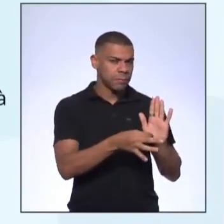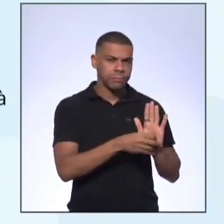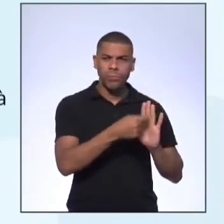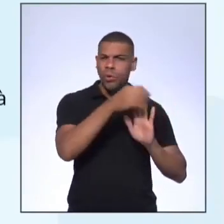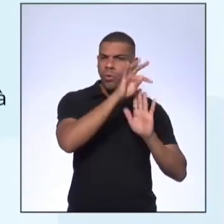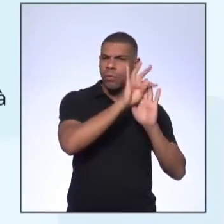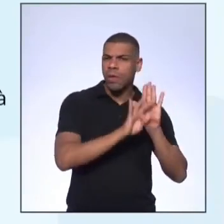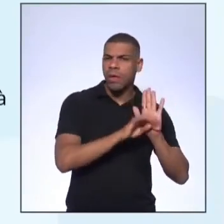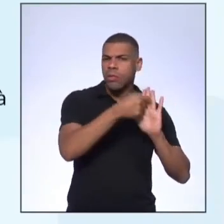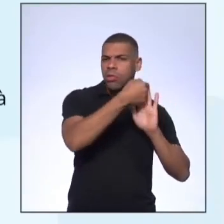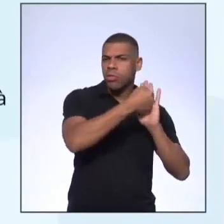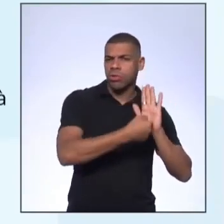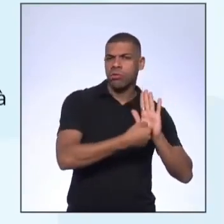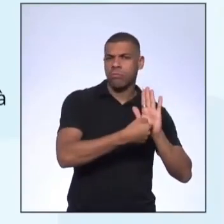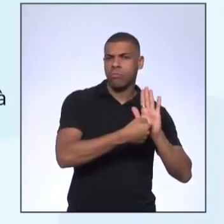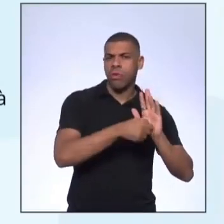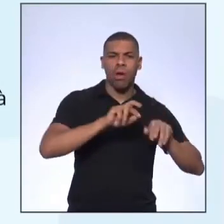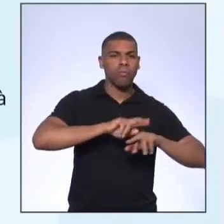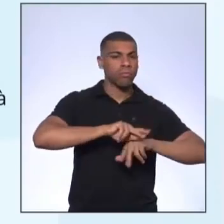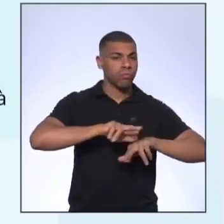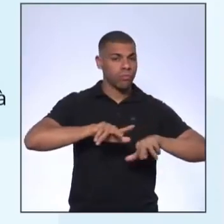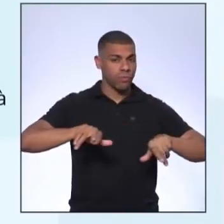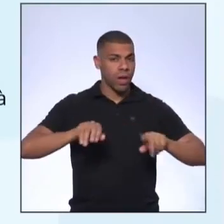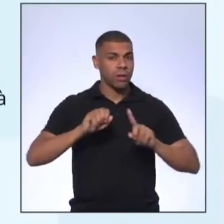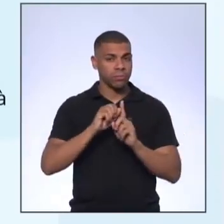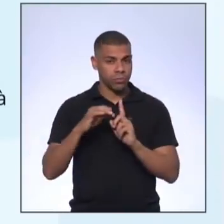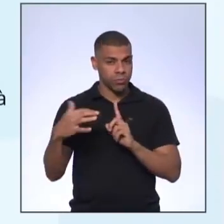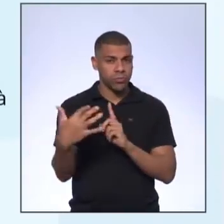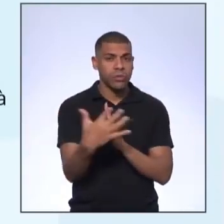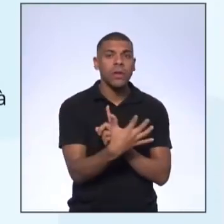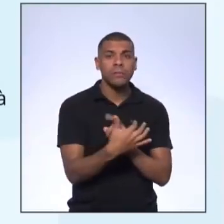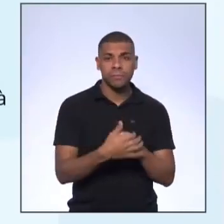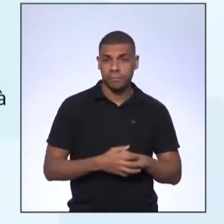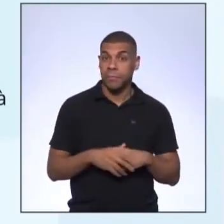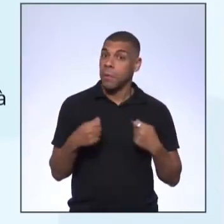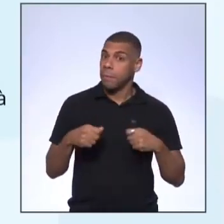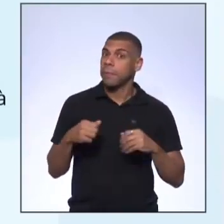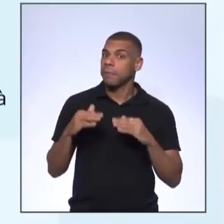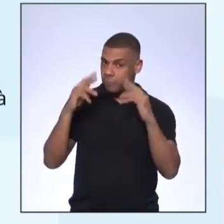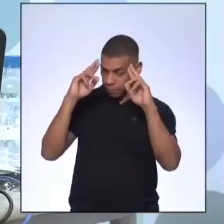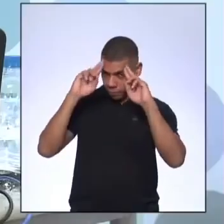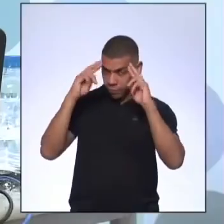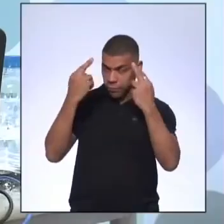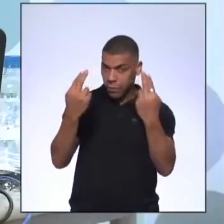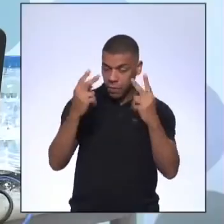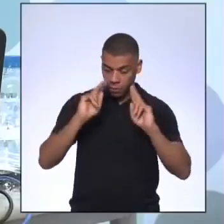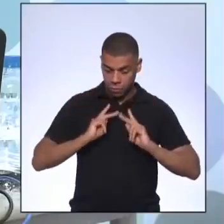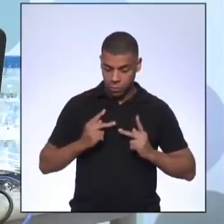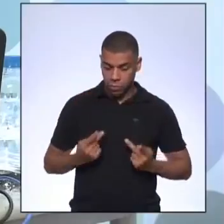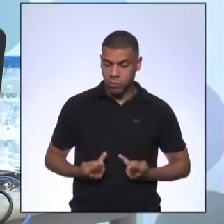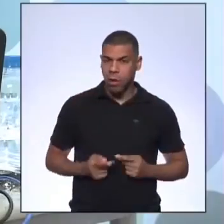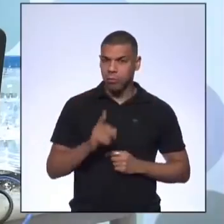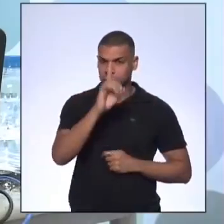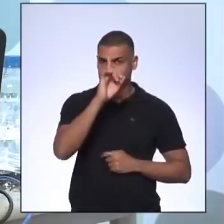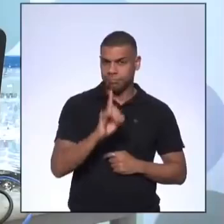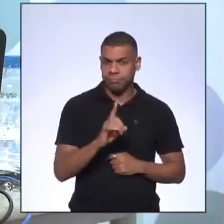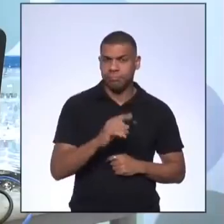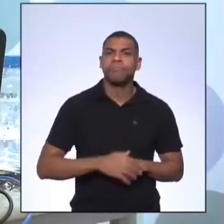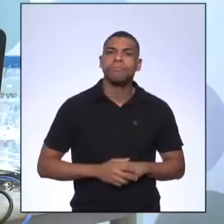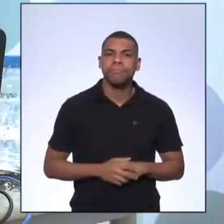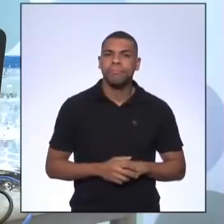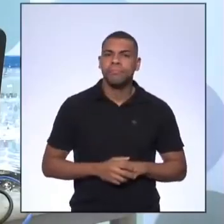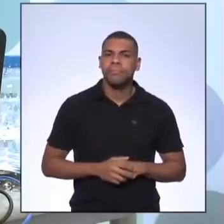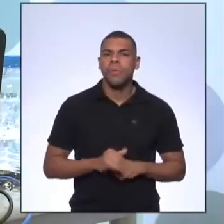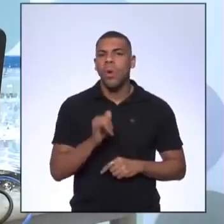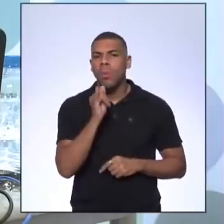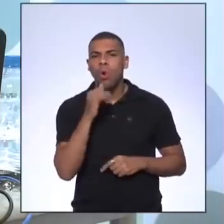aos valores humanos e à diversidade sociocultural? Então, você tem que respeitar os direitos humanos, né? Então, você tem que pensar que